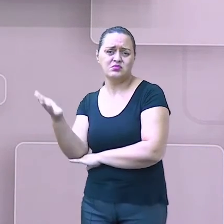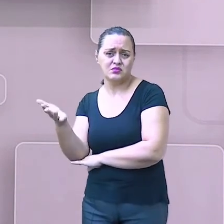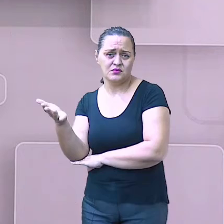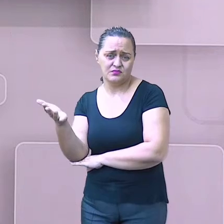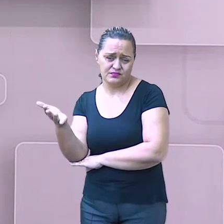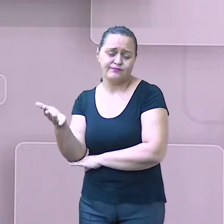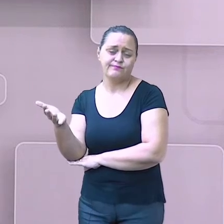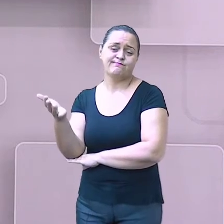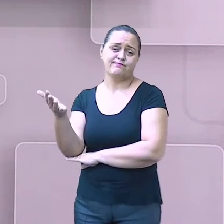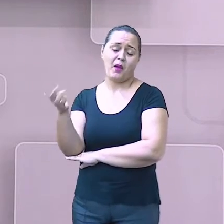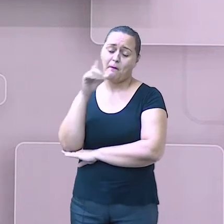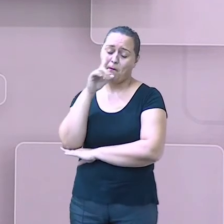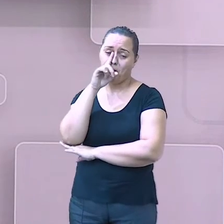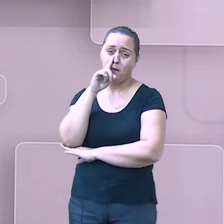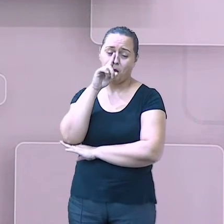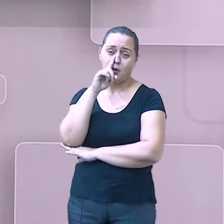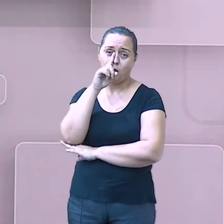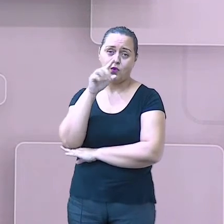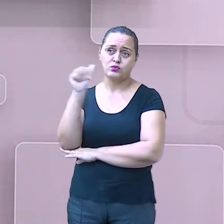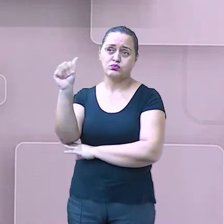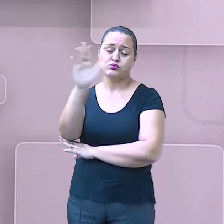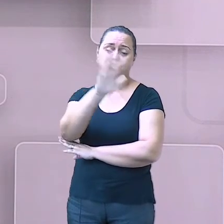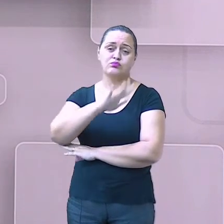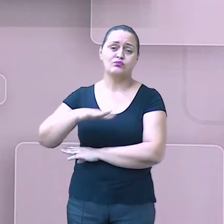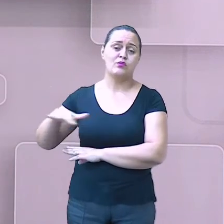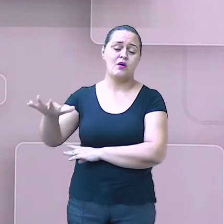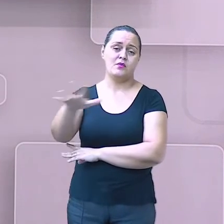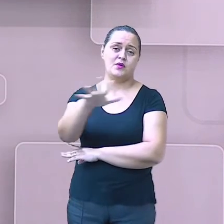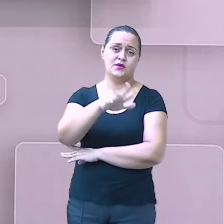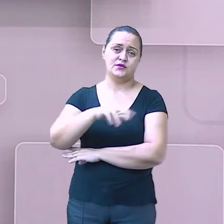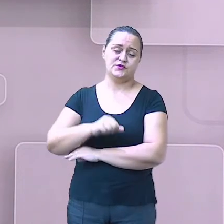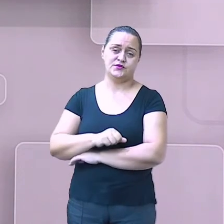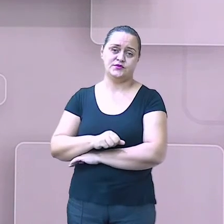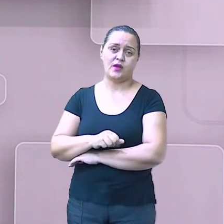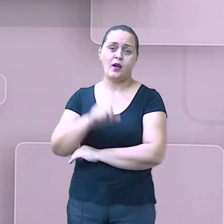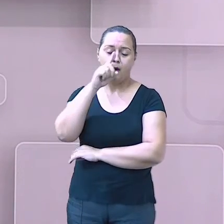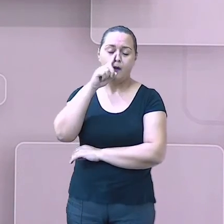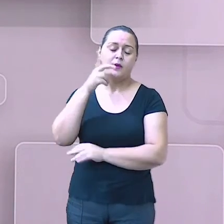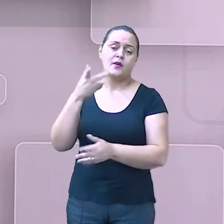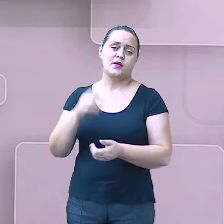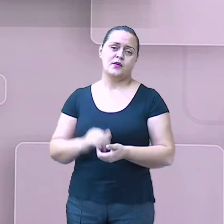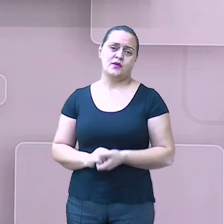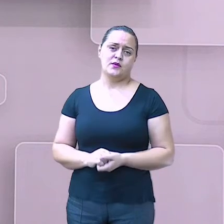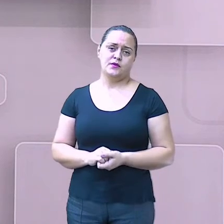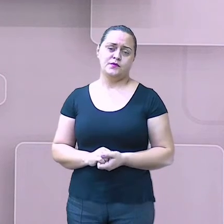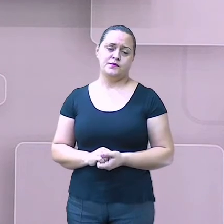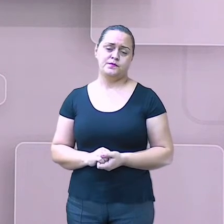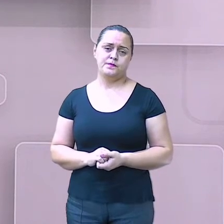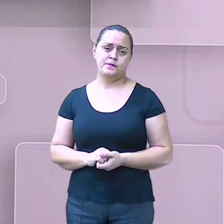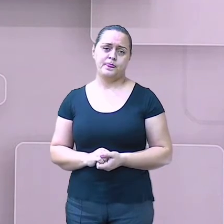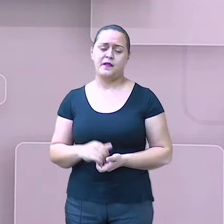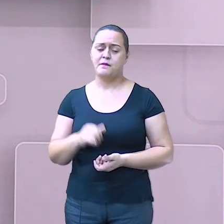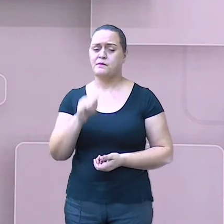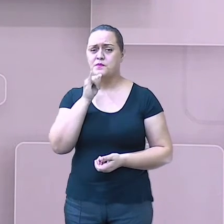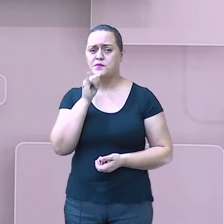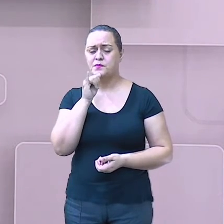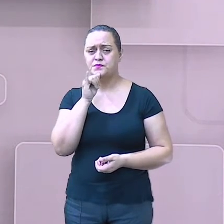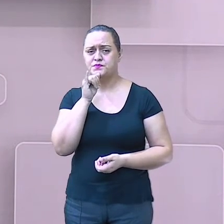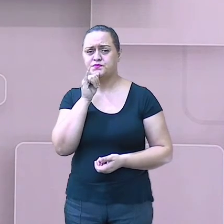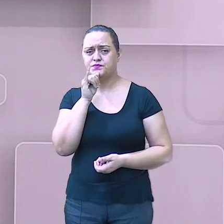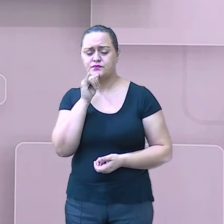trazer isso aí, essa condição, para o meio aonde a gente está vivendo? Os nossos meios urbanos cada dia